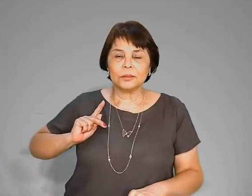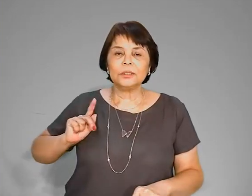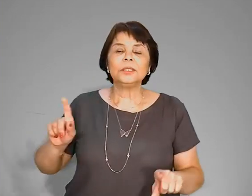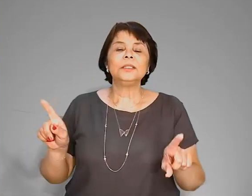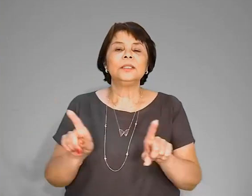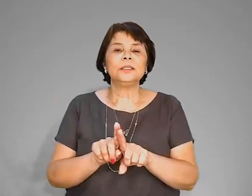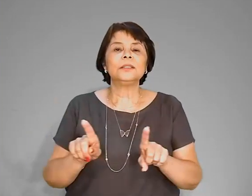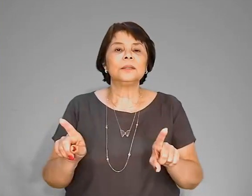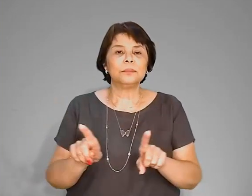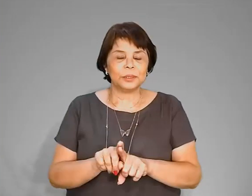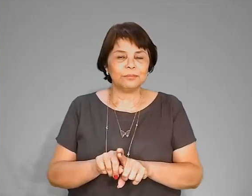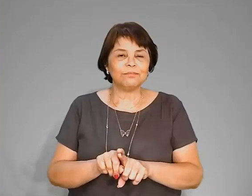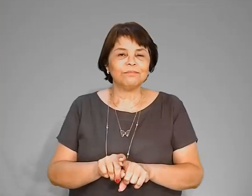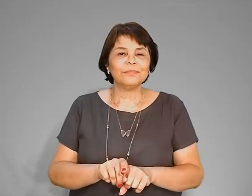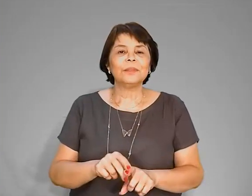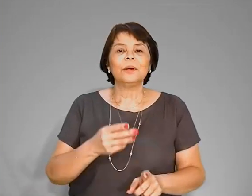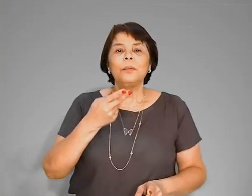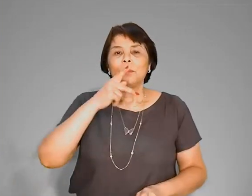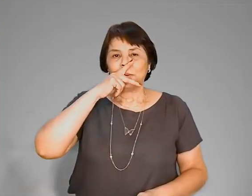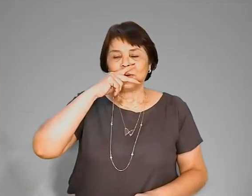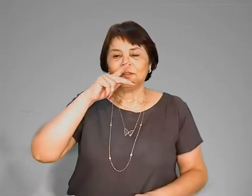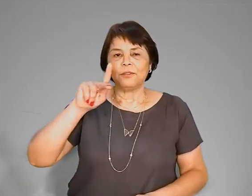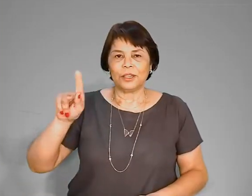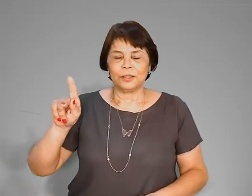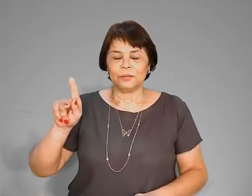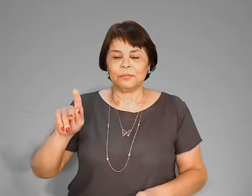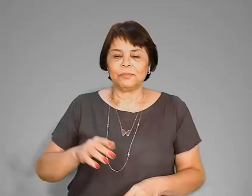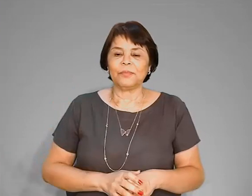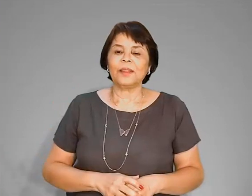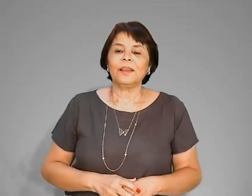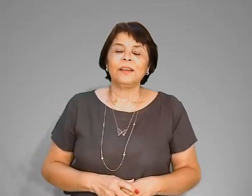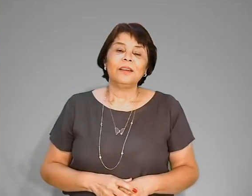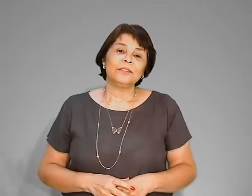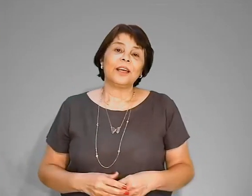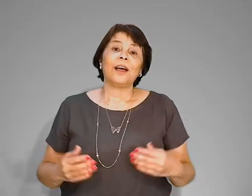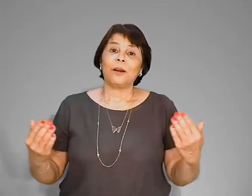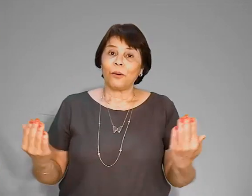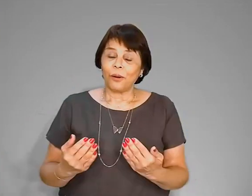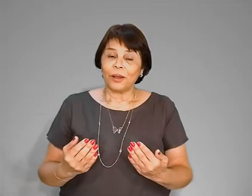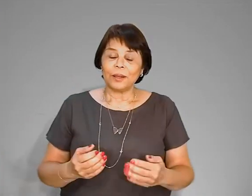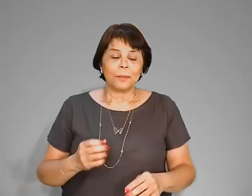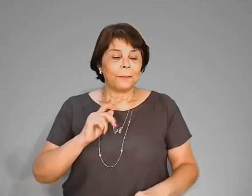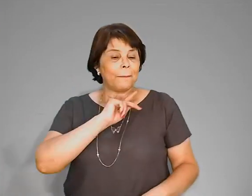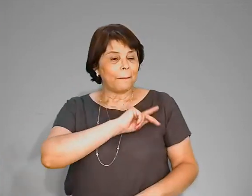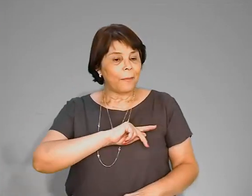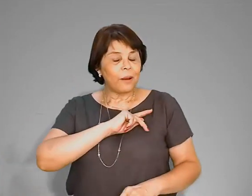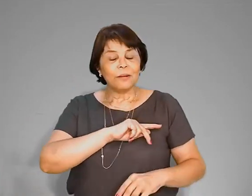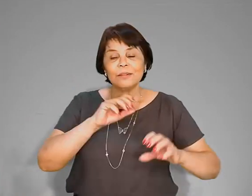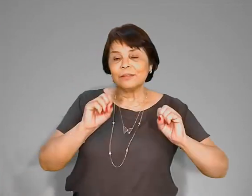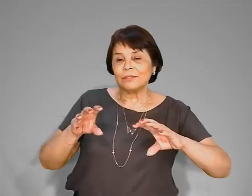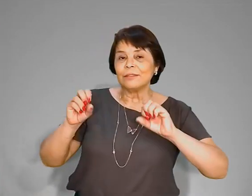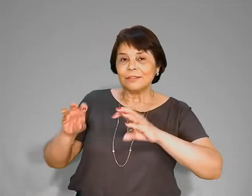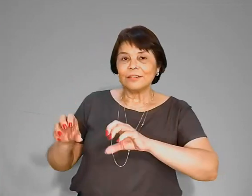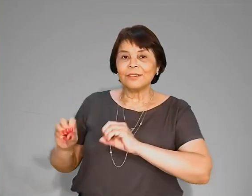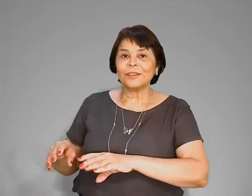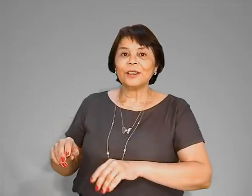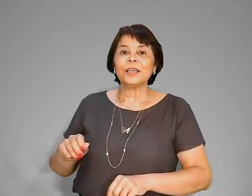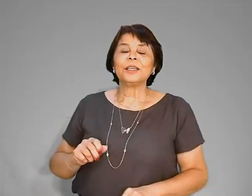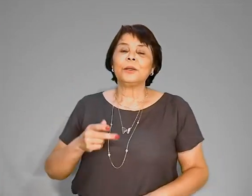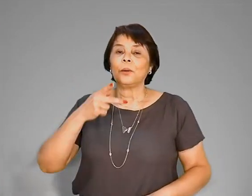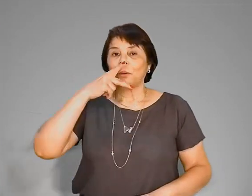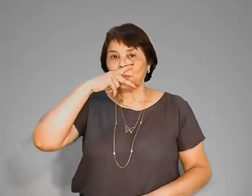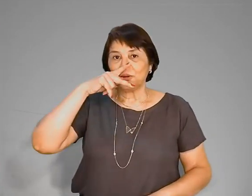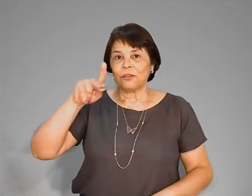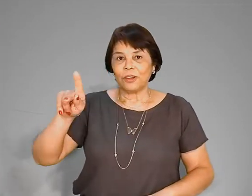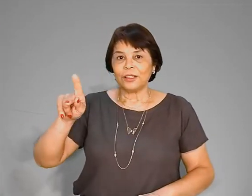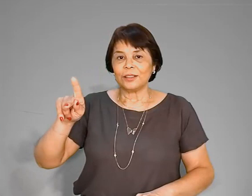se refere aqui não é o profeta do Antigo Testamento. É o profeta do Novo Testamento. Aquele de 1 Coríntios capítulo 14,